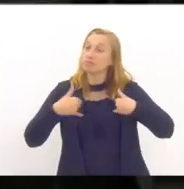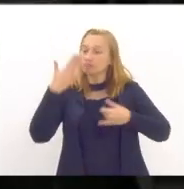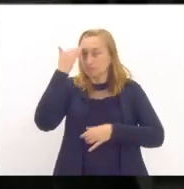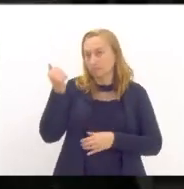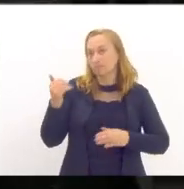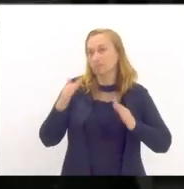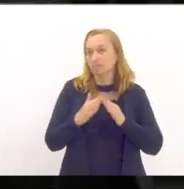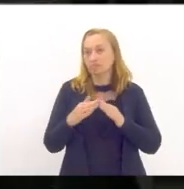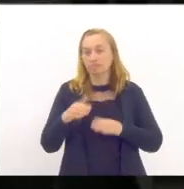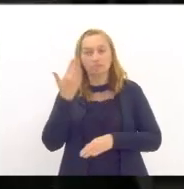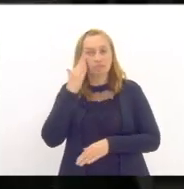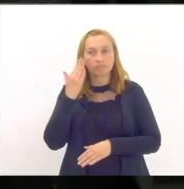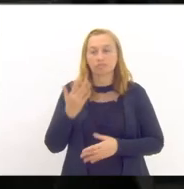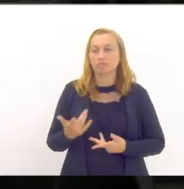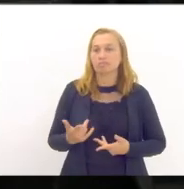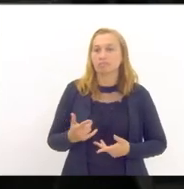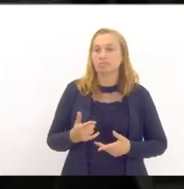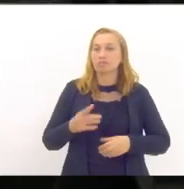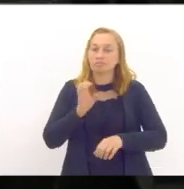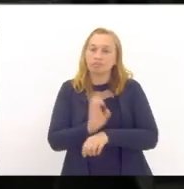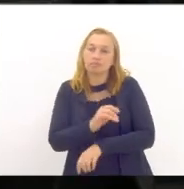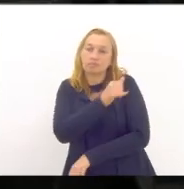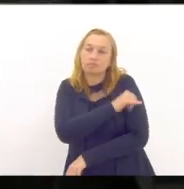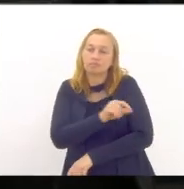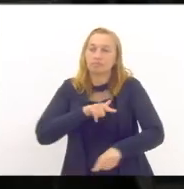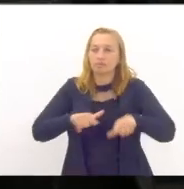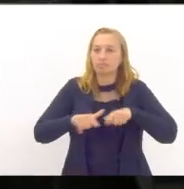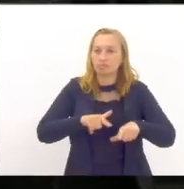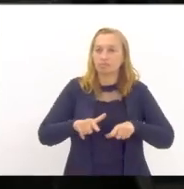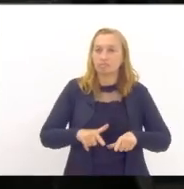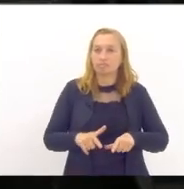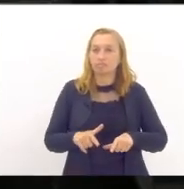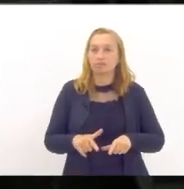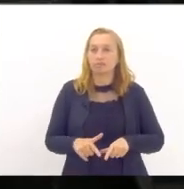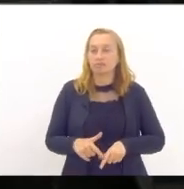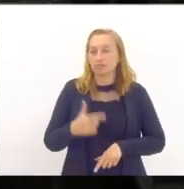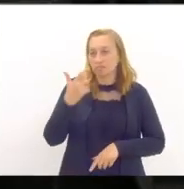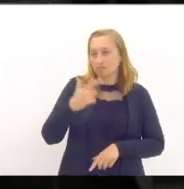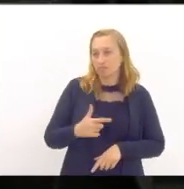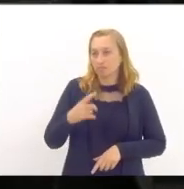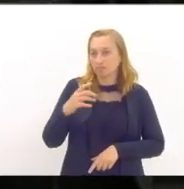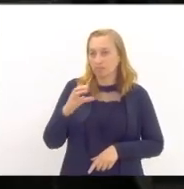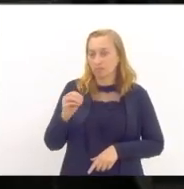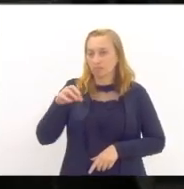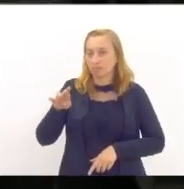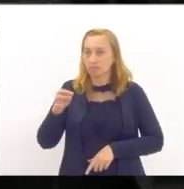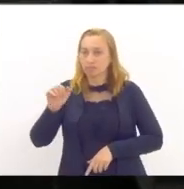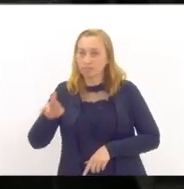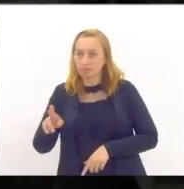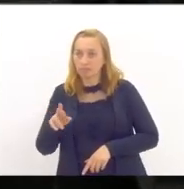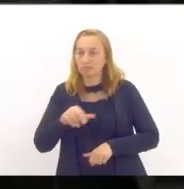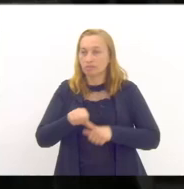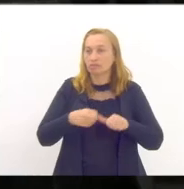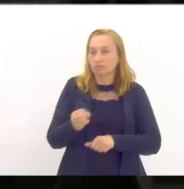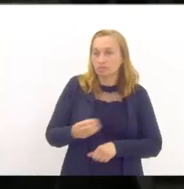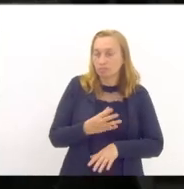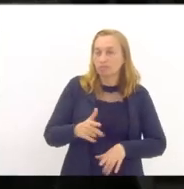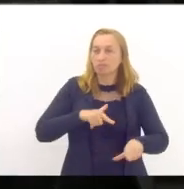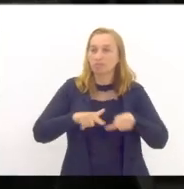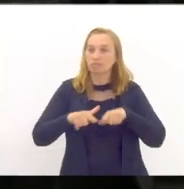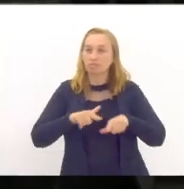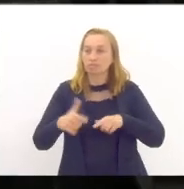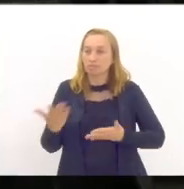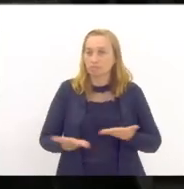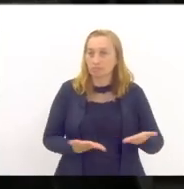casa entende que prestei serviço ao Estado do Rio de Janeiro. Ao me tornar um comendador, renovo o meu exercício de ser um